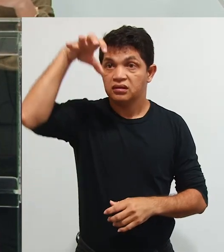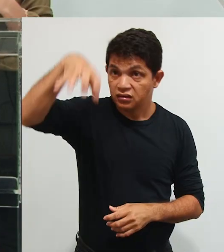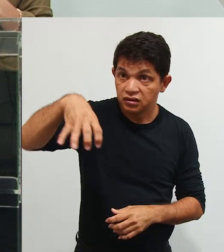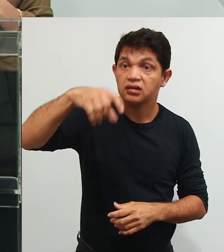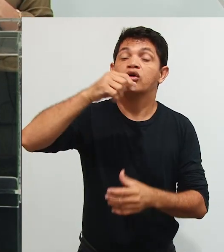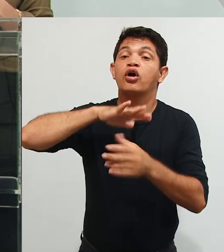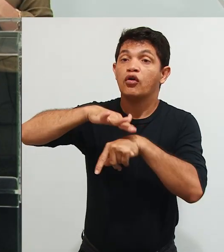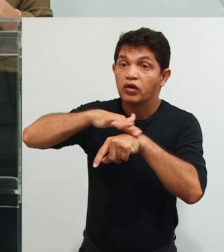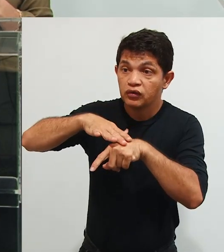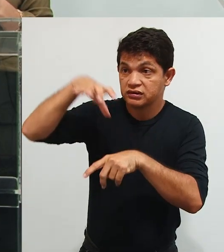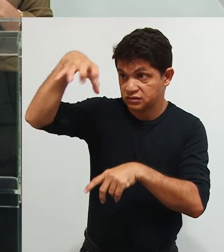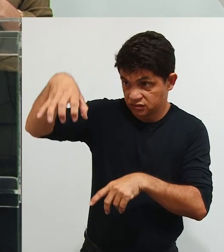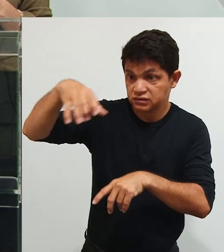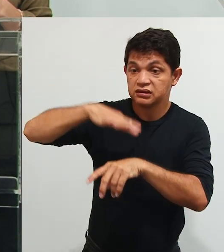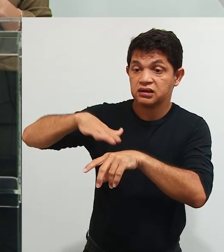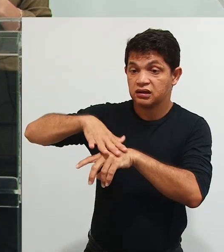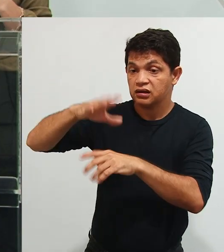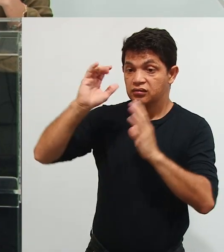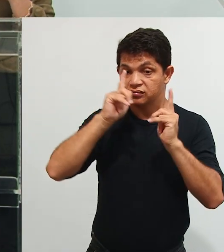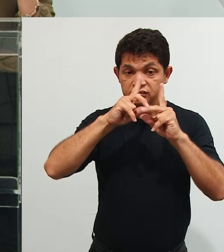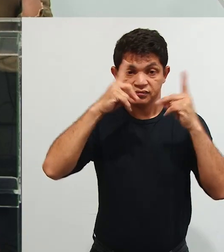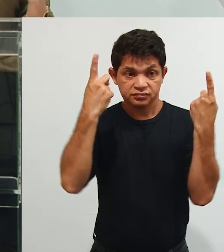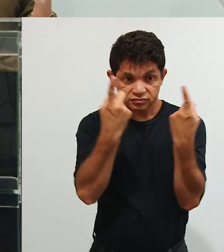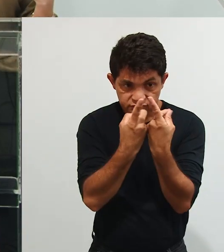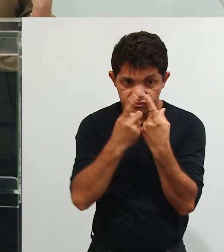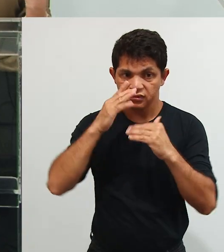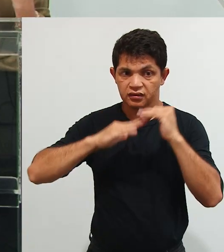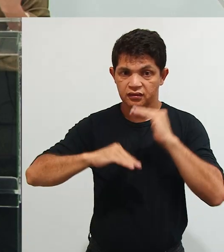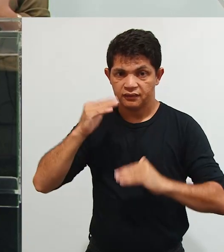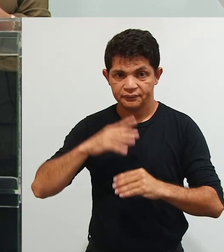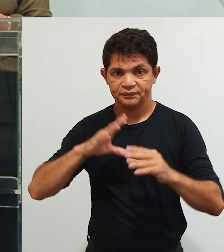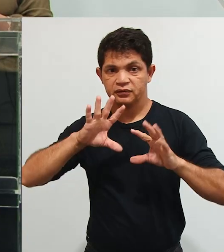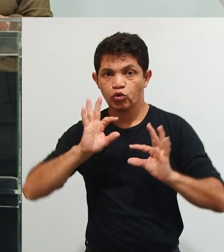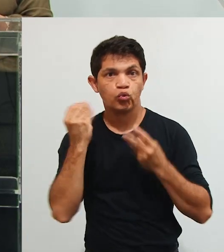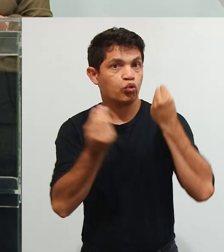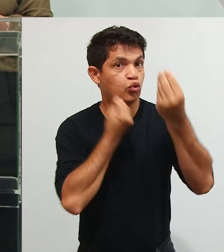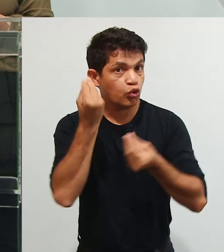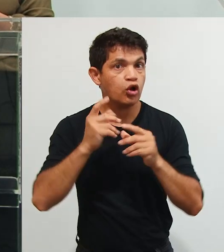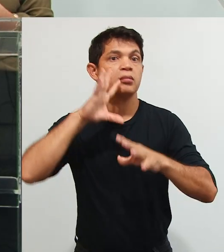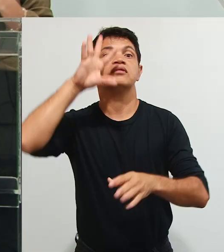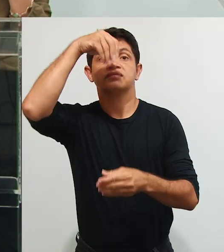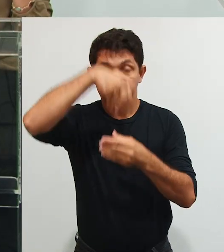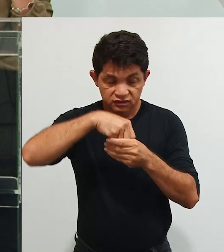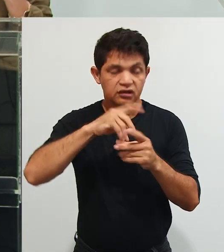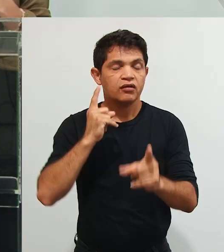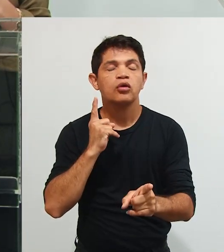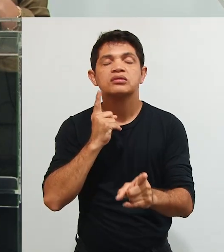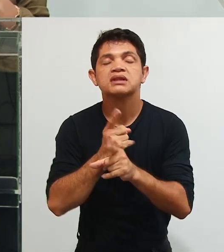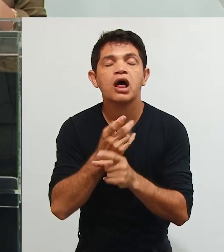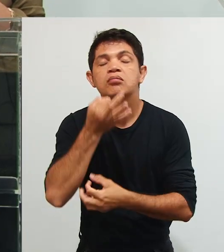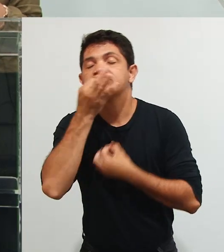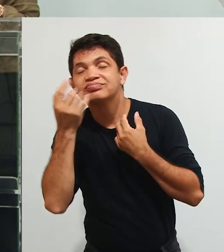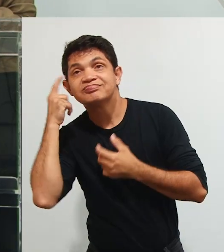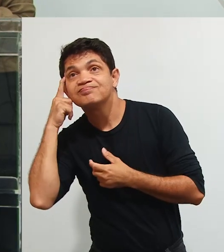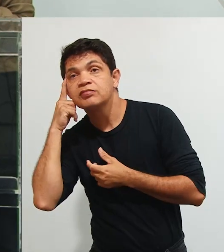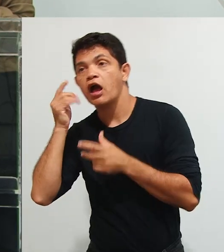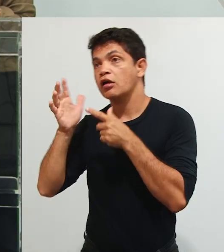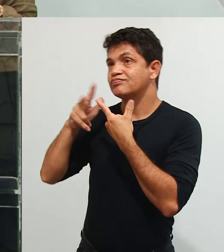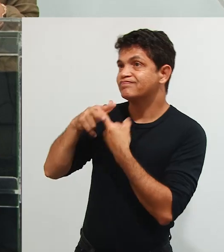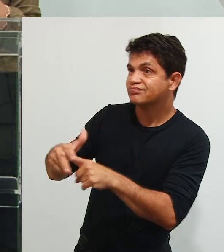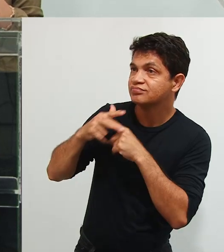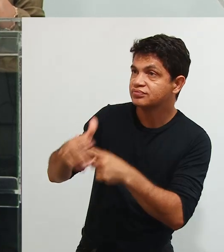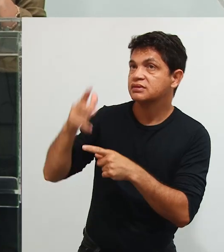aquele setor vai conversar internamente e vai encontrar uma solução e focar na